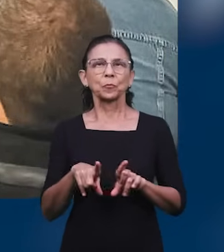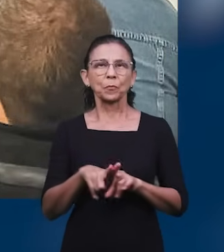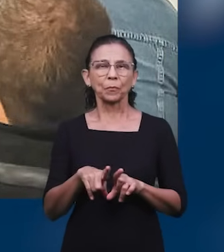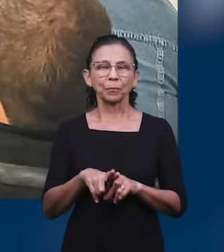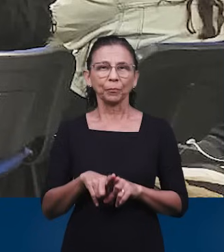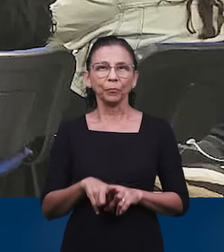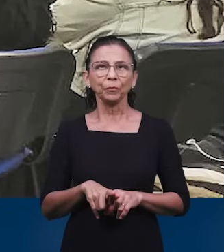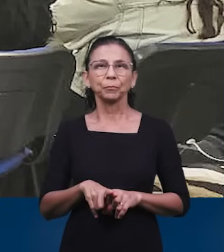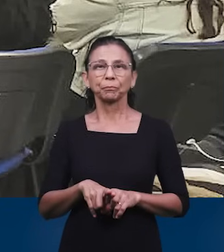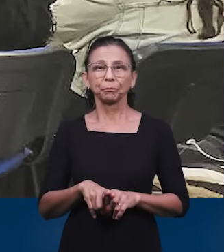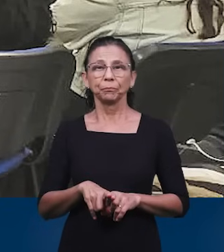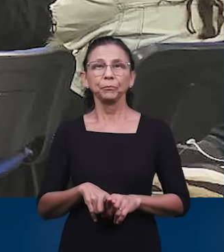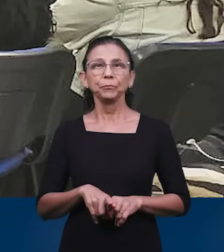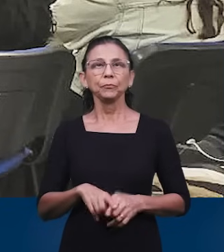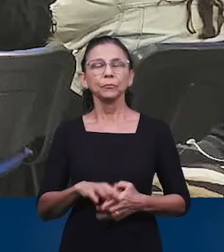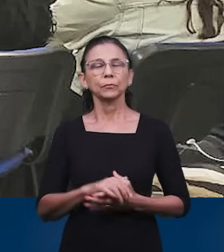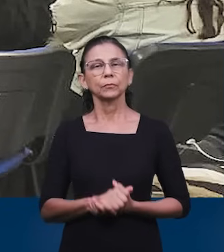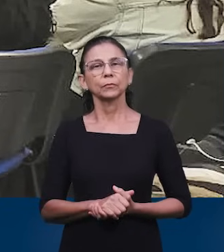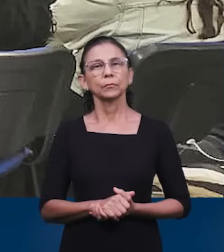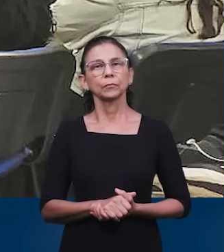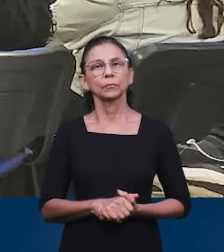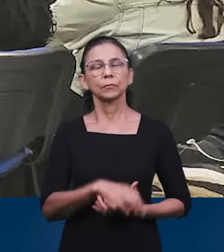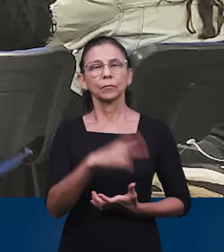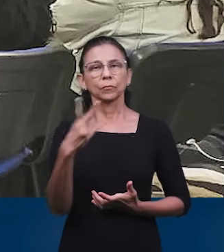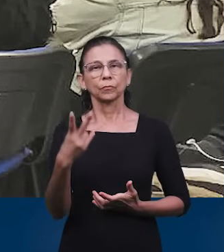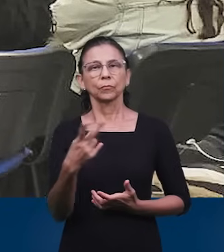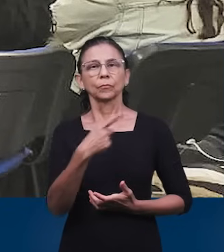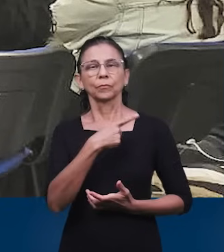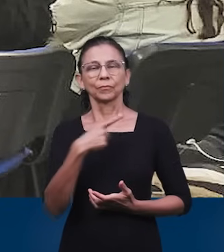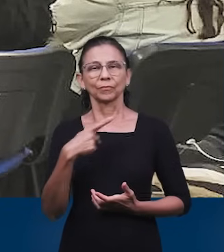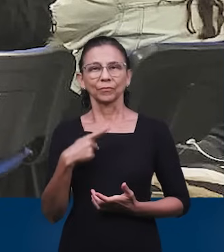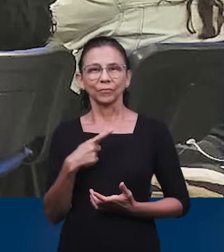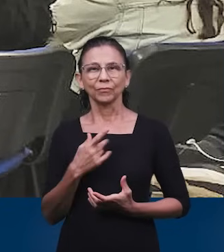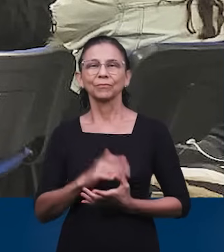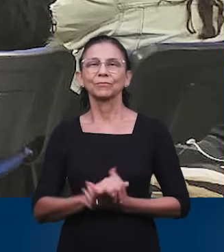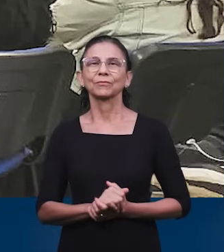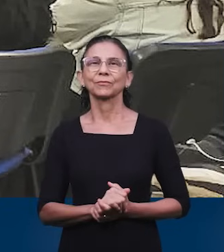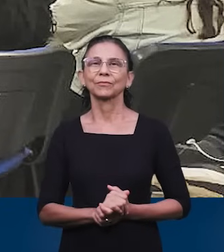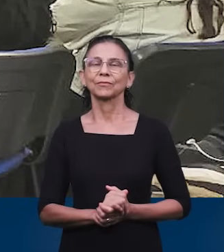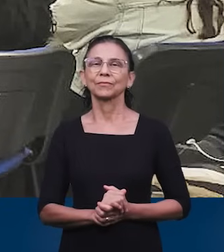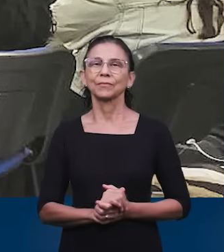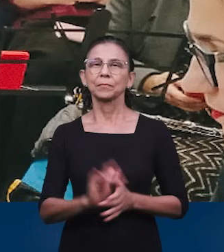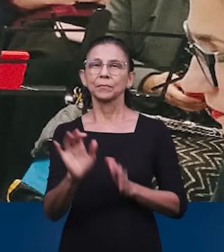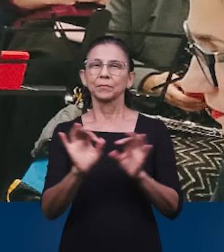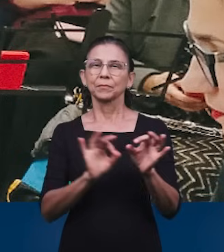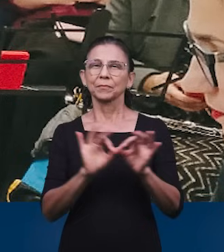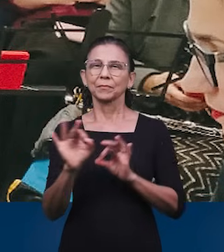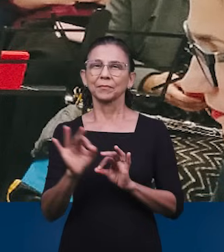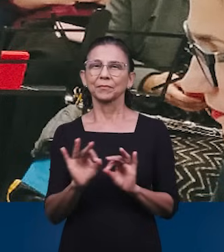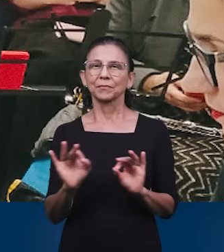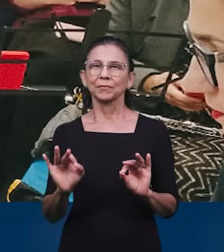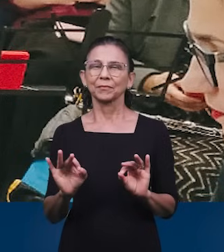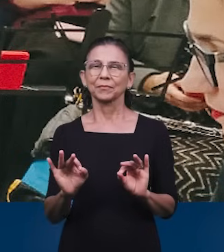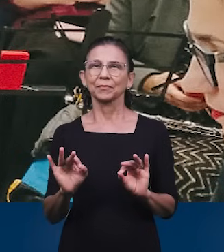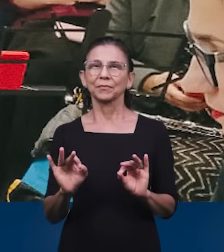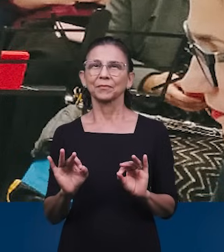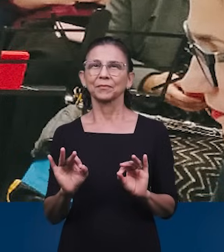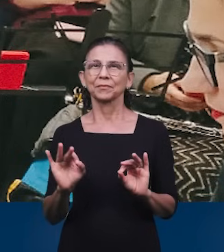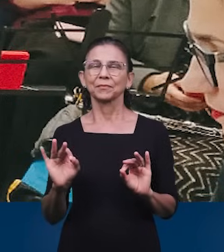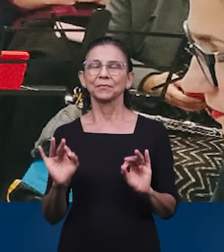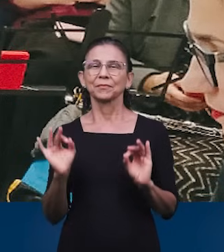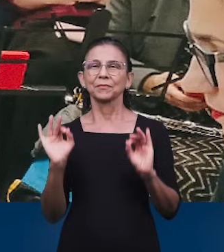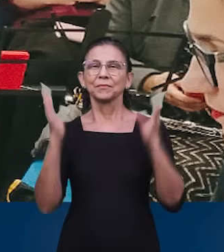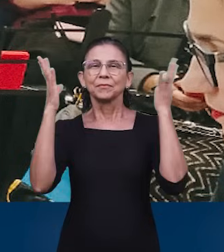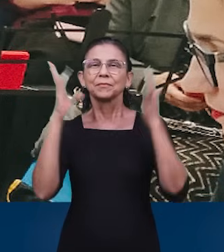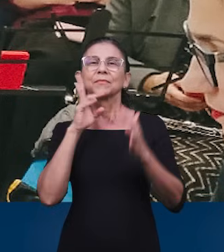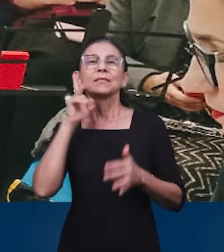Ronald Teixeira, auxiliado pelo pastor Luiz Carlos Nardi, a festa da ceia foi ainda mais especial, pois nesse mês, que é